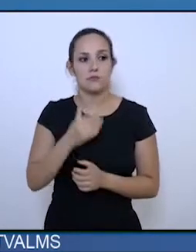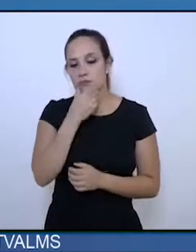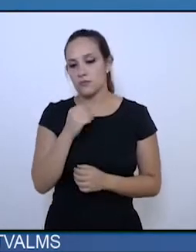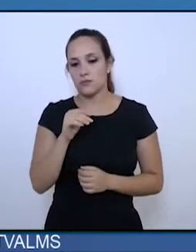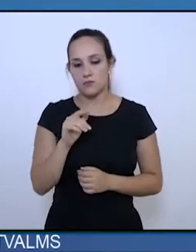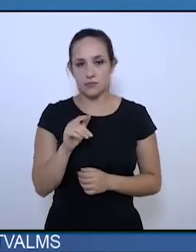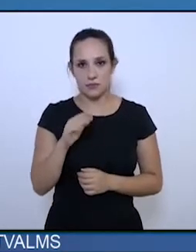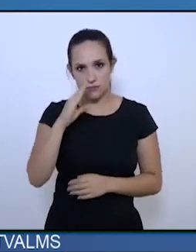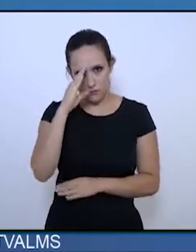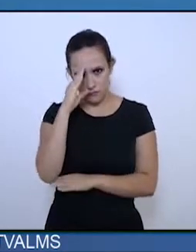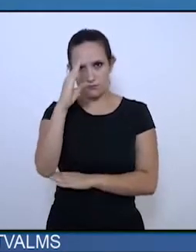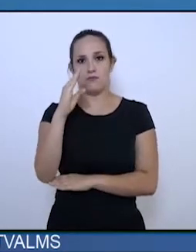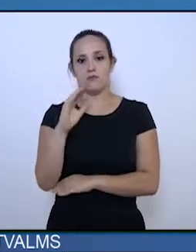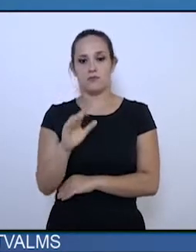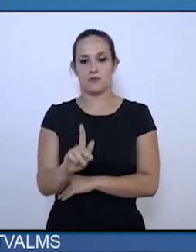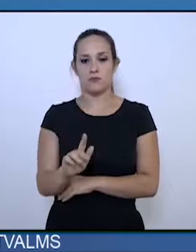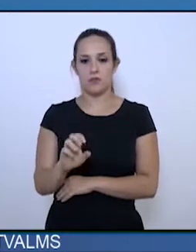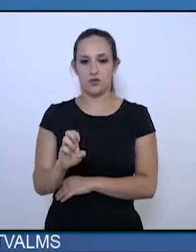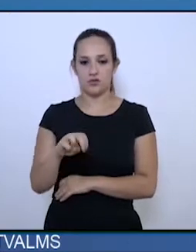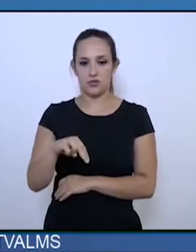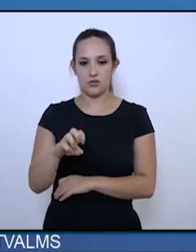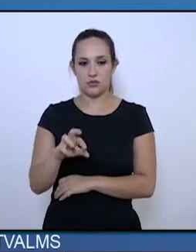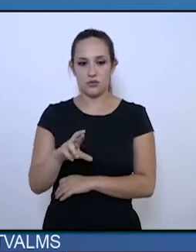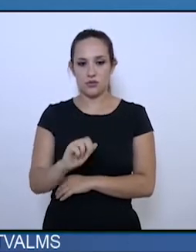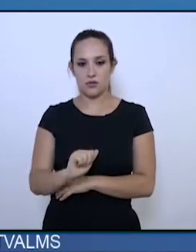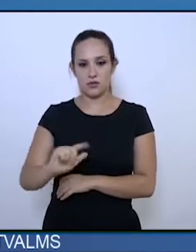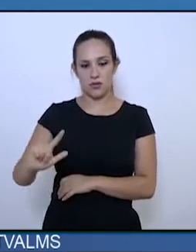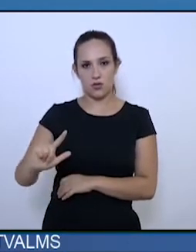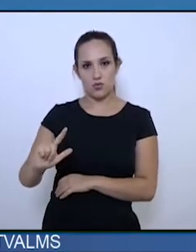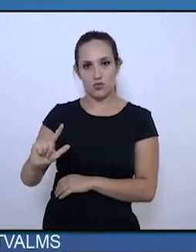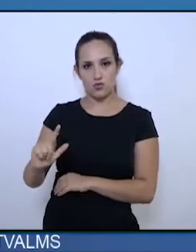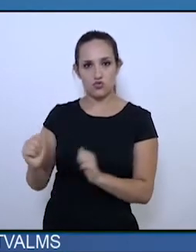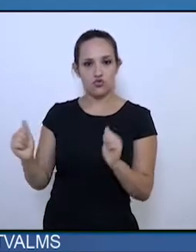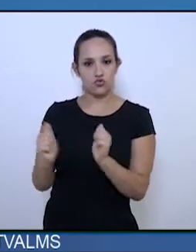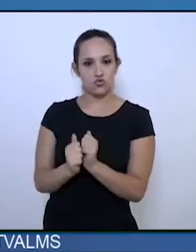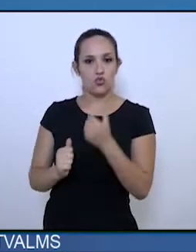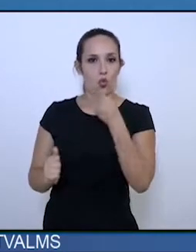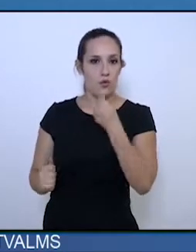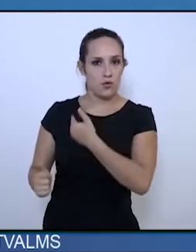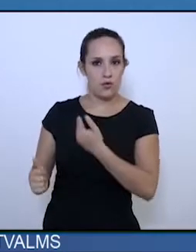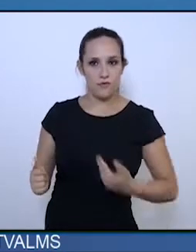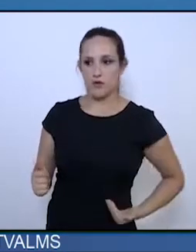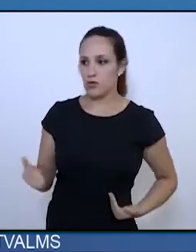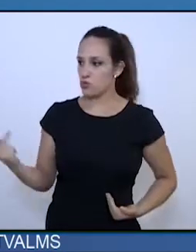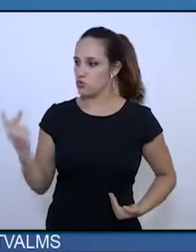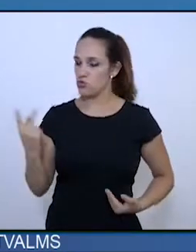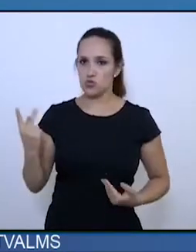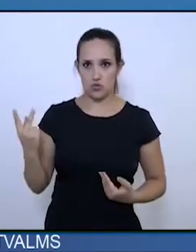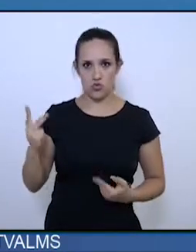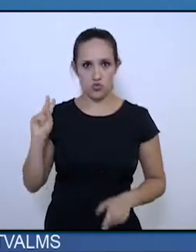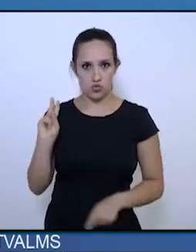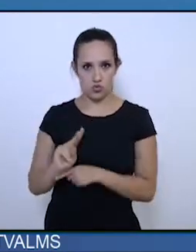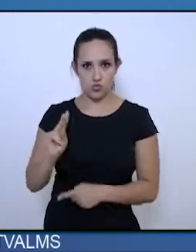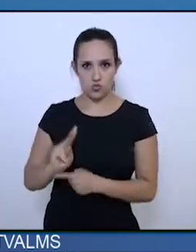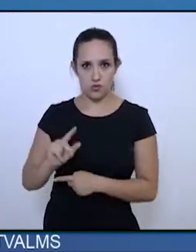passará a comandar paralelamente o governo do Estado do Rio de Janeiro na área da segurança